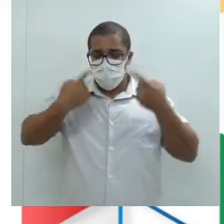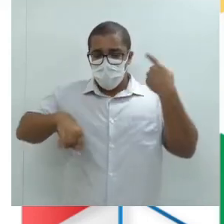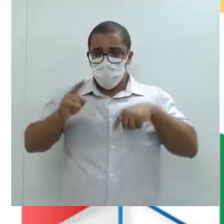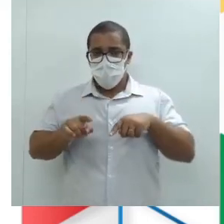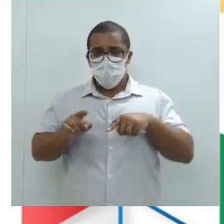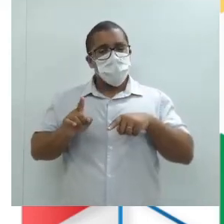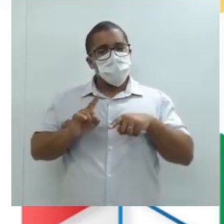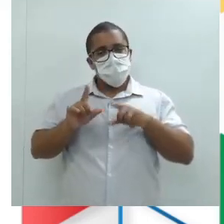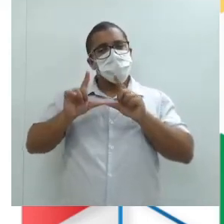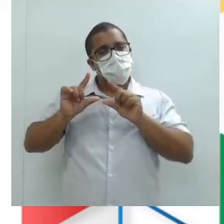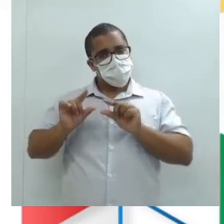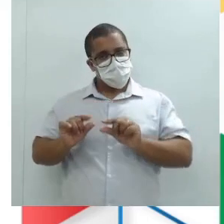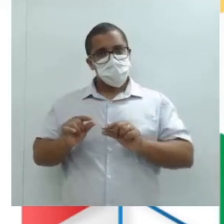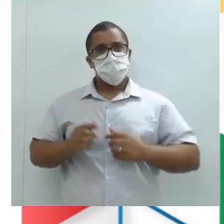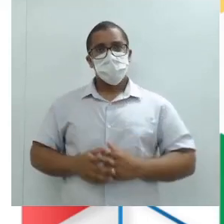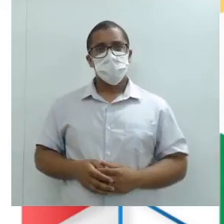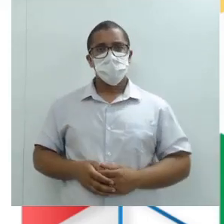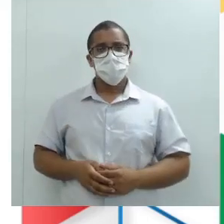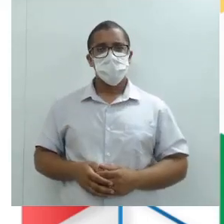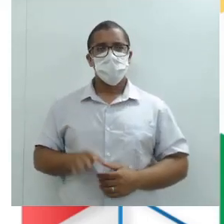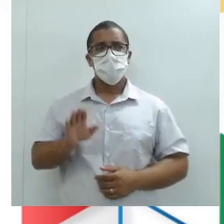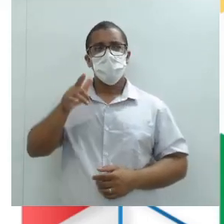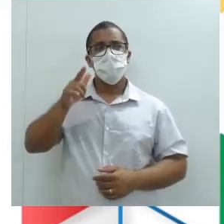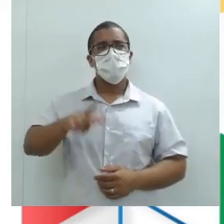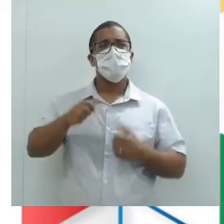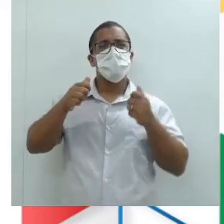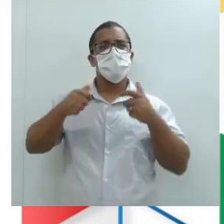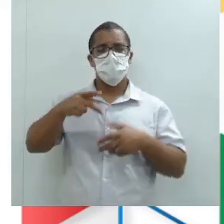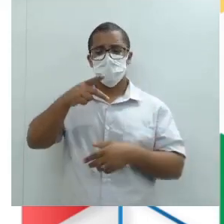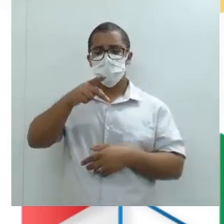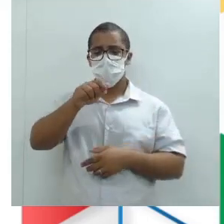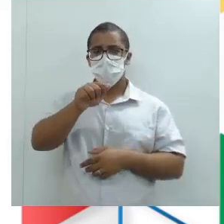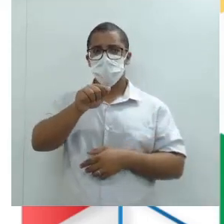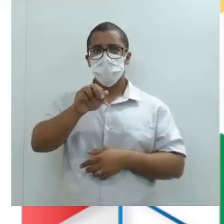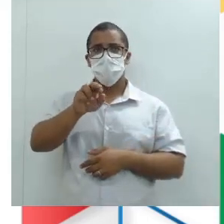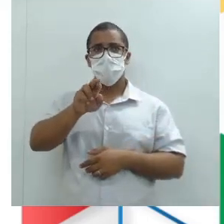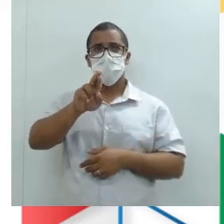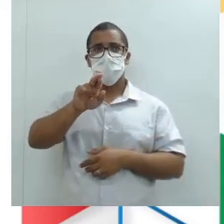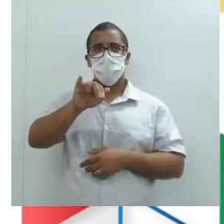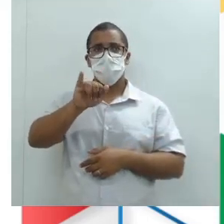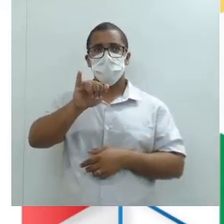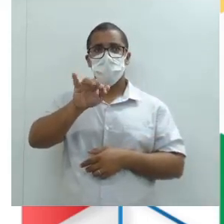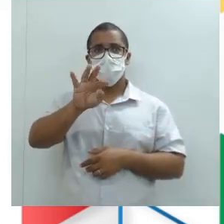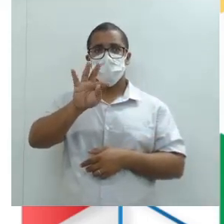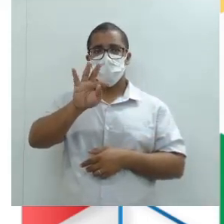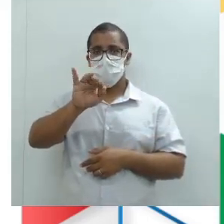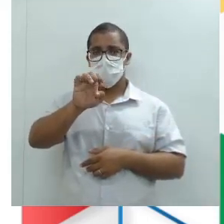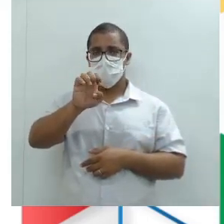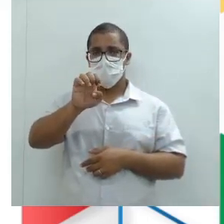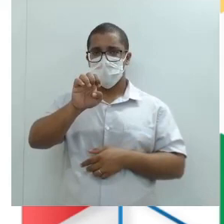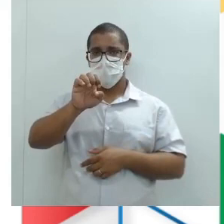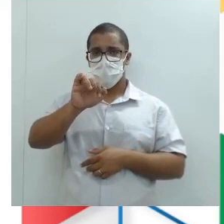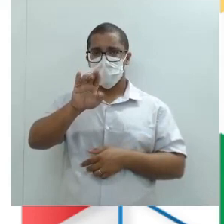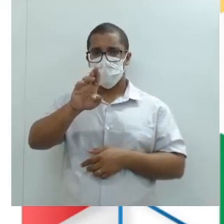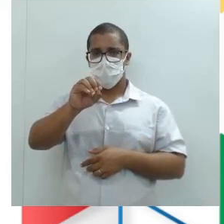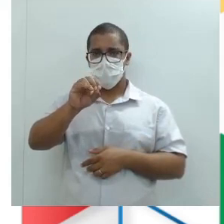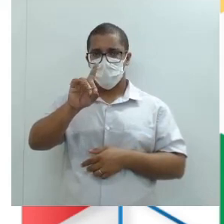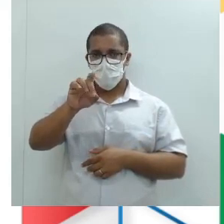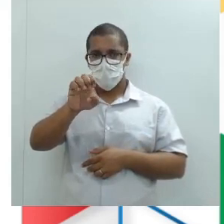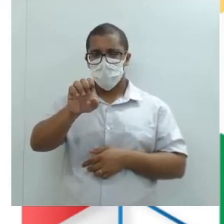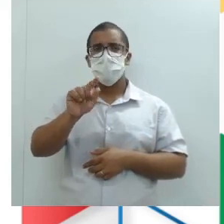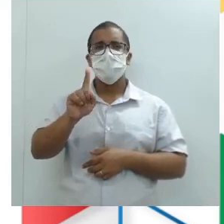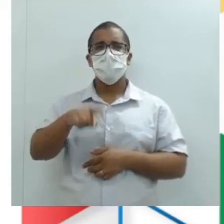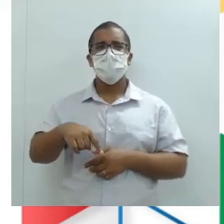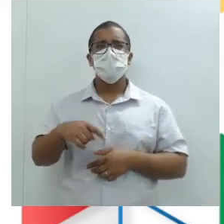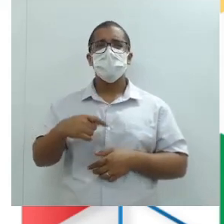Agora bora falar sobre a paratireoide, né, que vai produzir ali o paratormônio, que é um hormônio que faz com